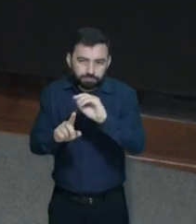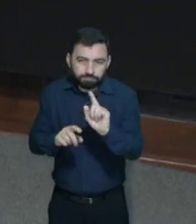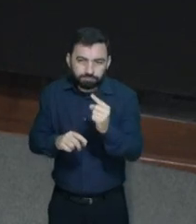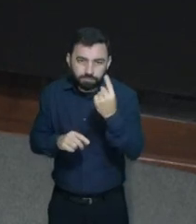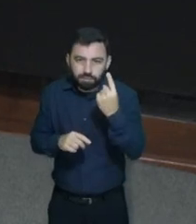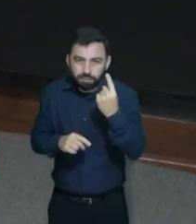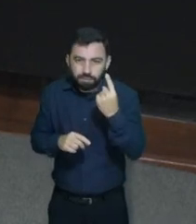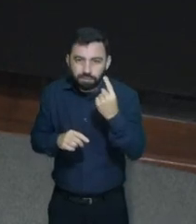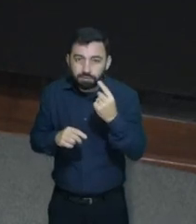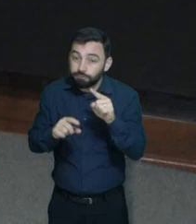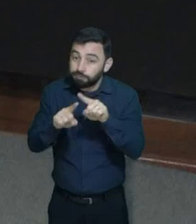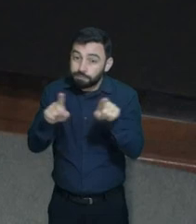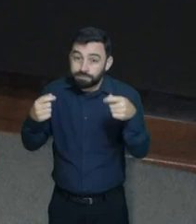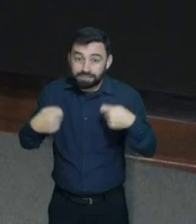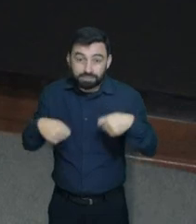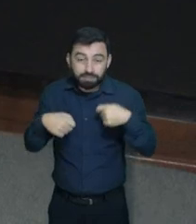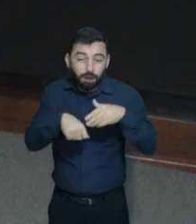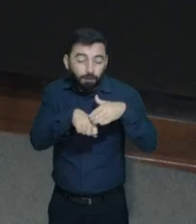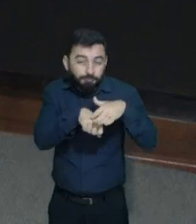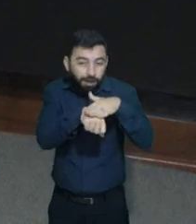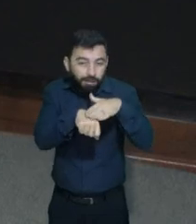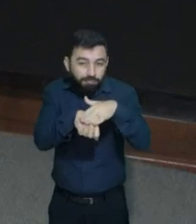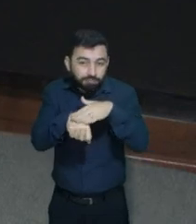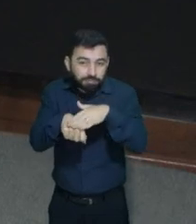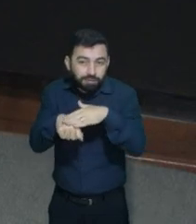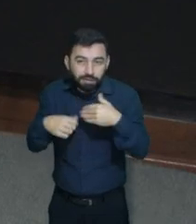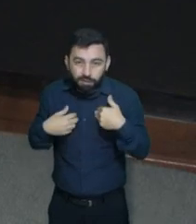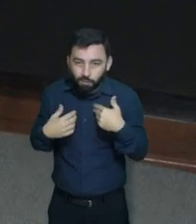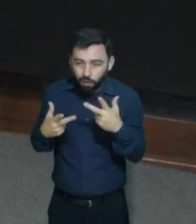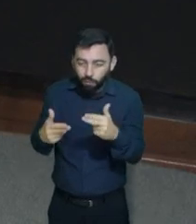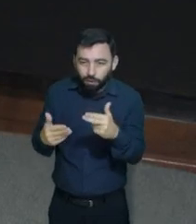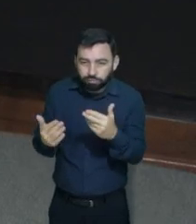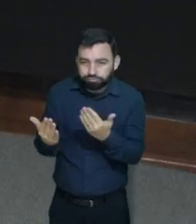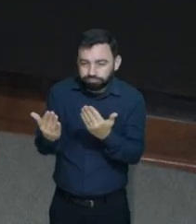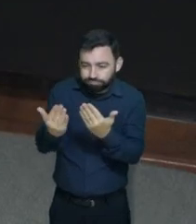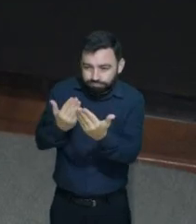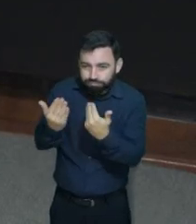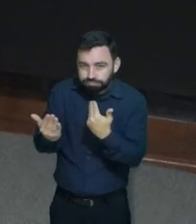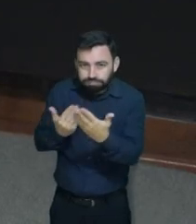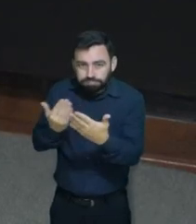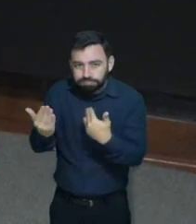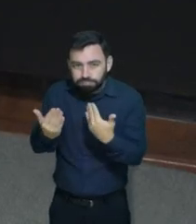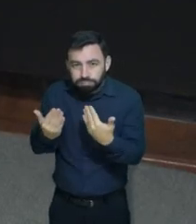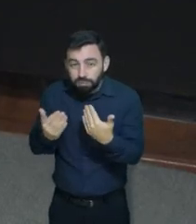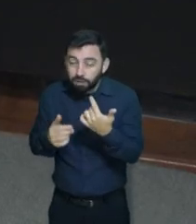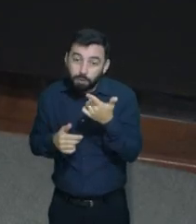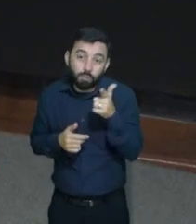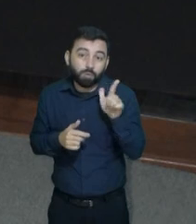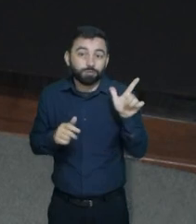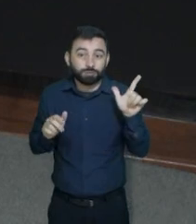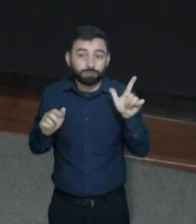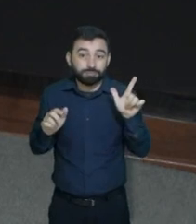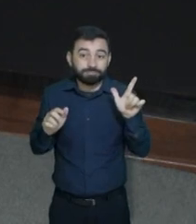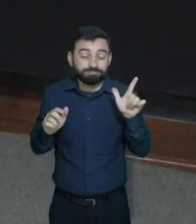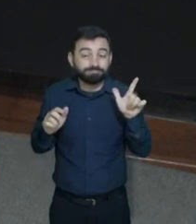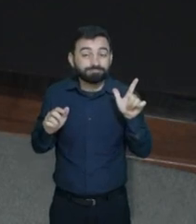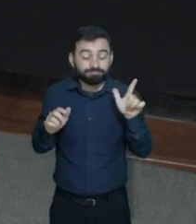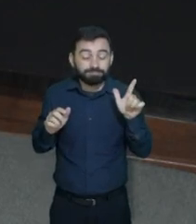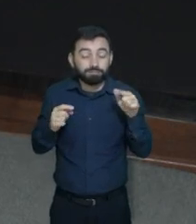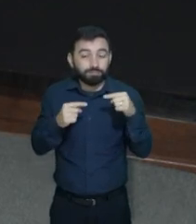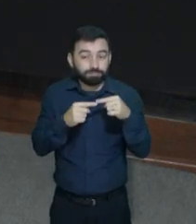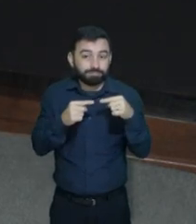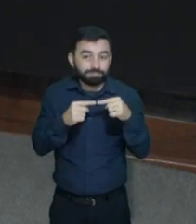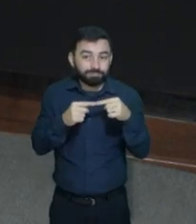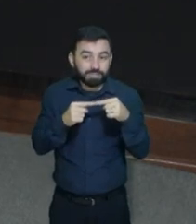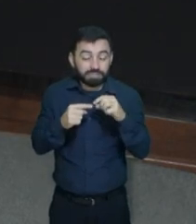consigo. Mas aí você tem que ter essa conversa que eu estou tendo contigo agora. E esse é um outro X da questão. Né?